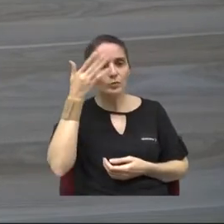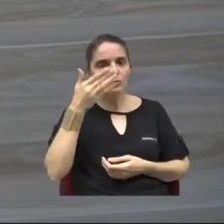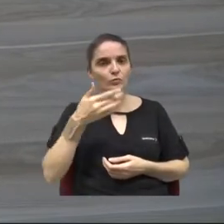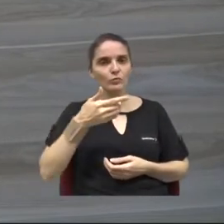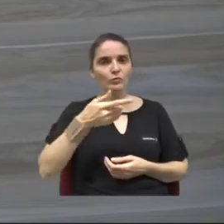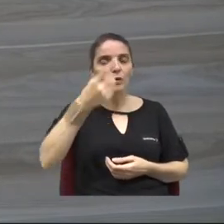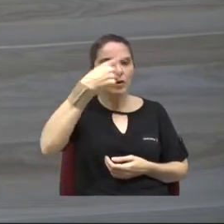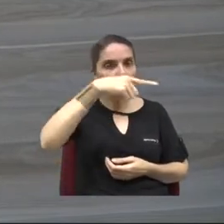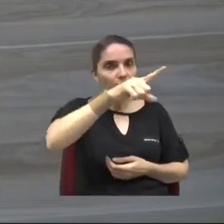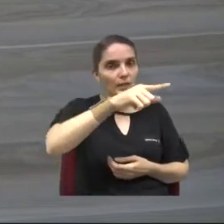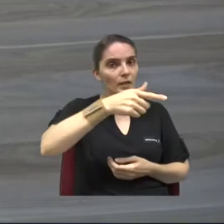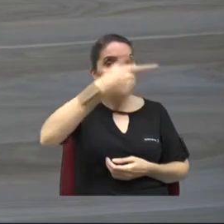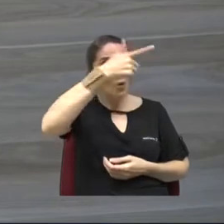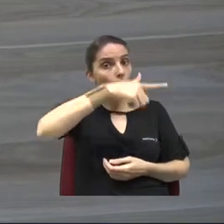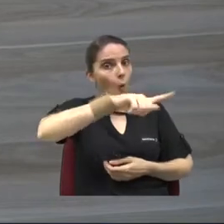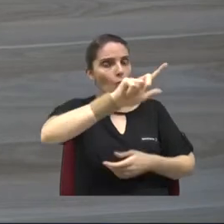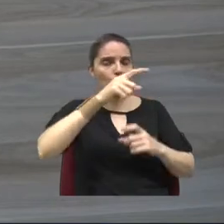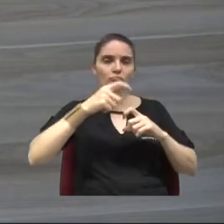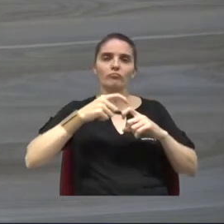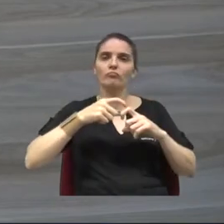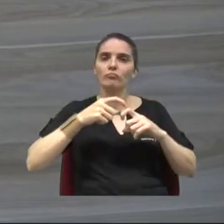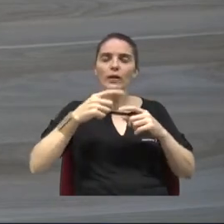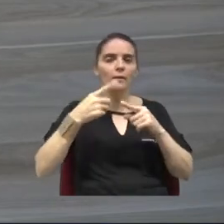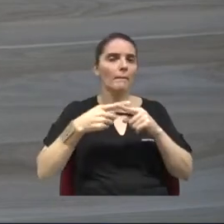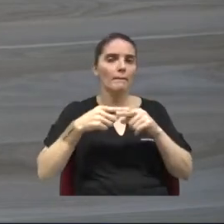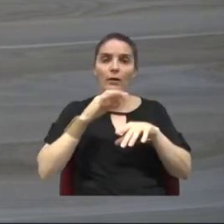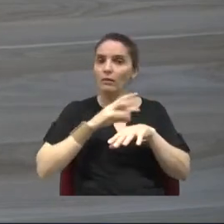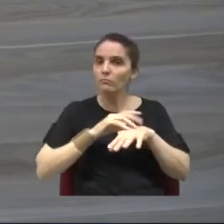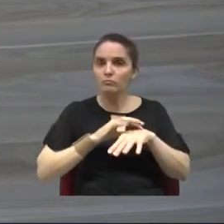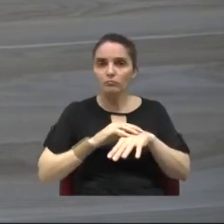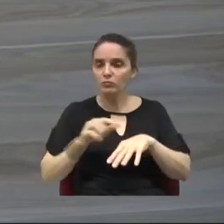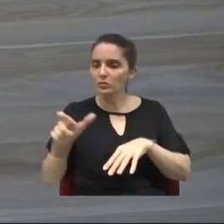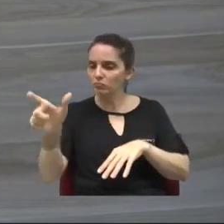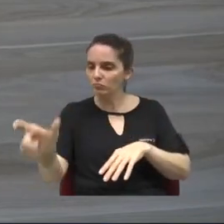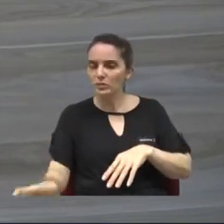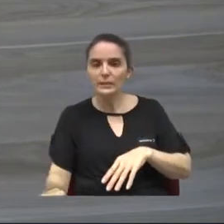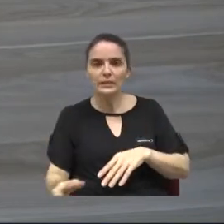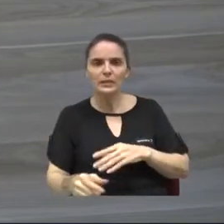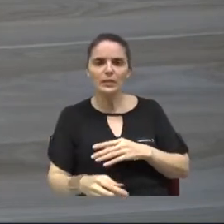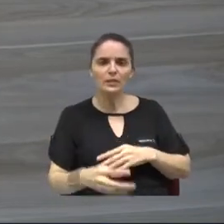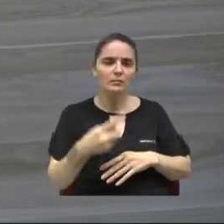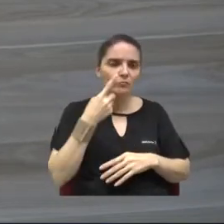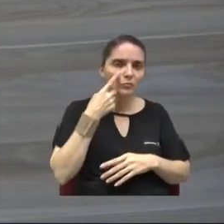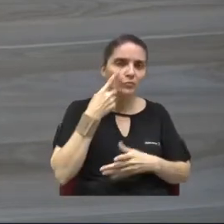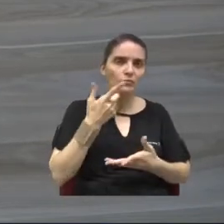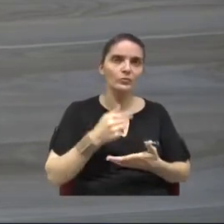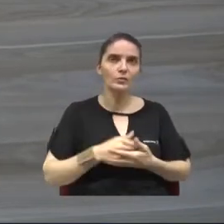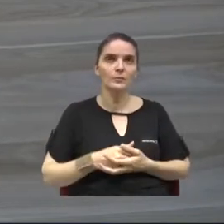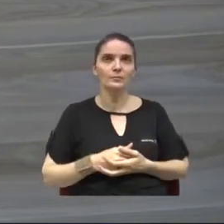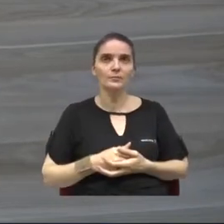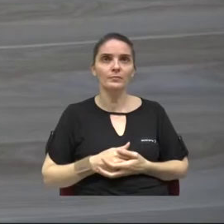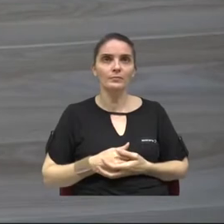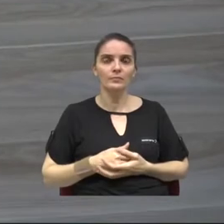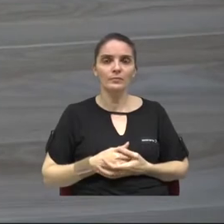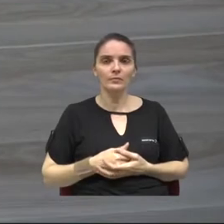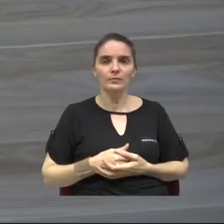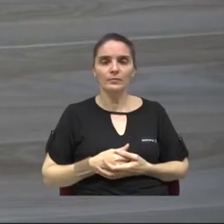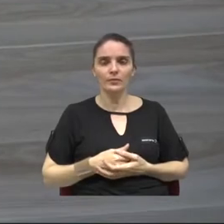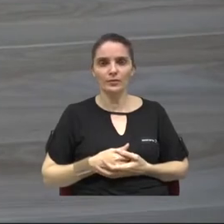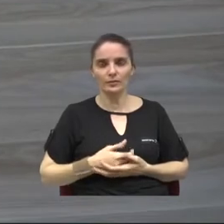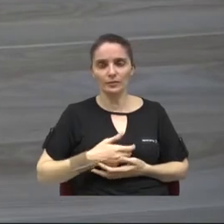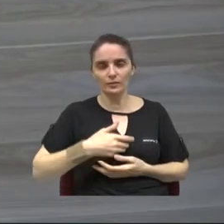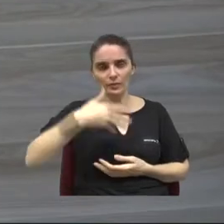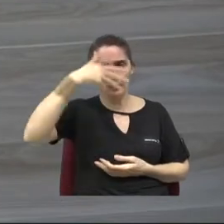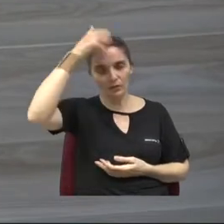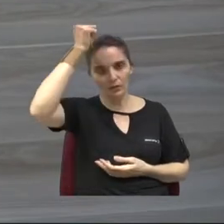médicos, através de doenças que ele mesmo descobriu. Por exemplo, eu tenho tireoide, nenhum médico tinha visto que eu tenho tireoide, nem eu